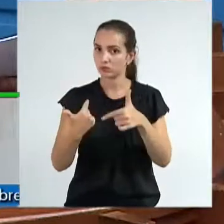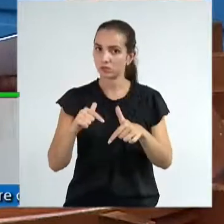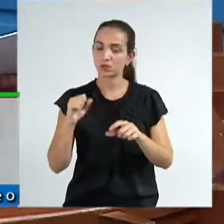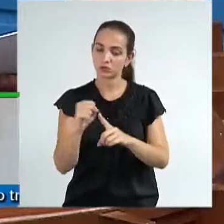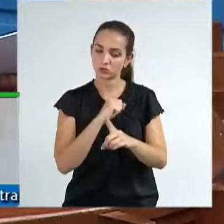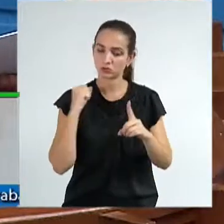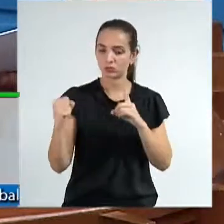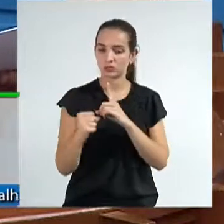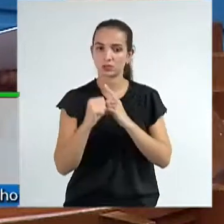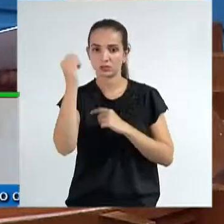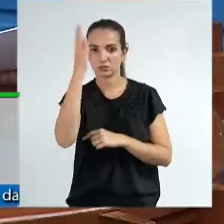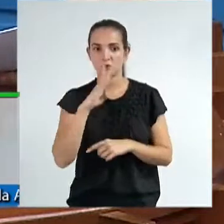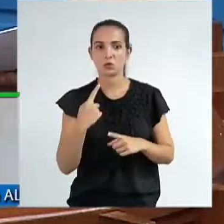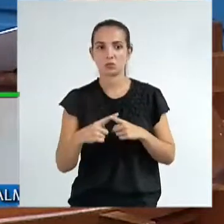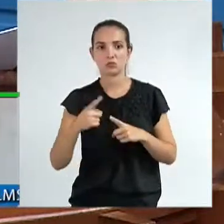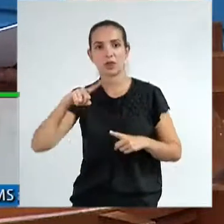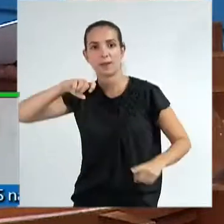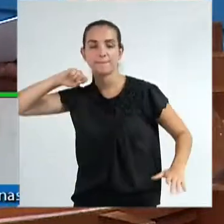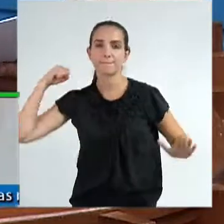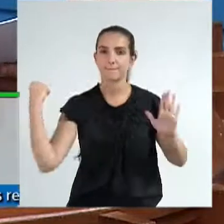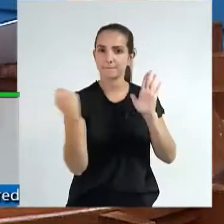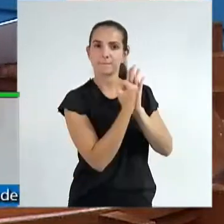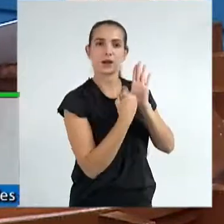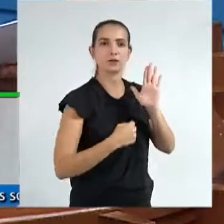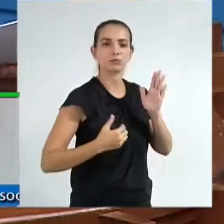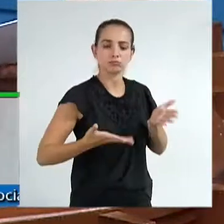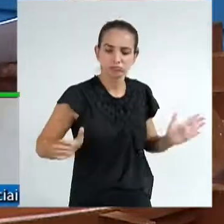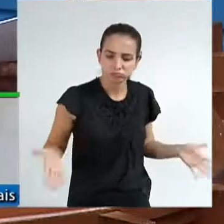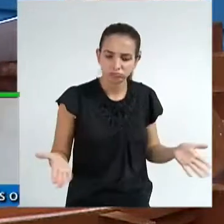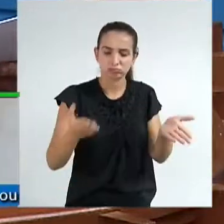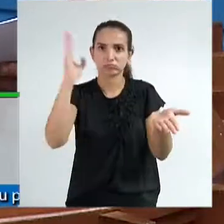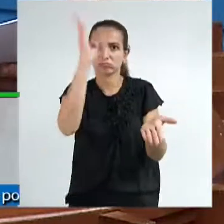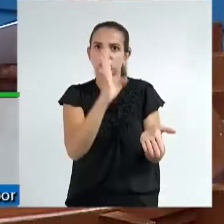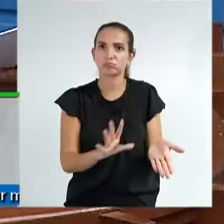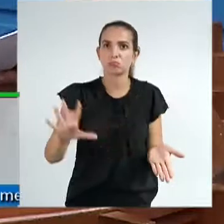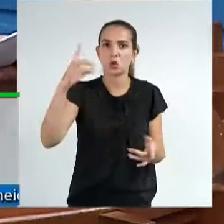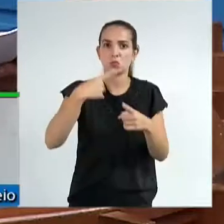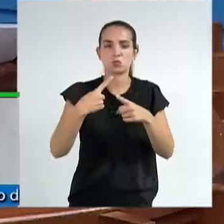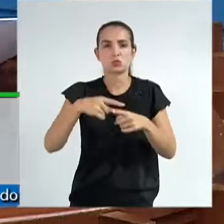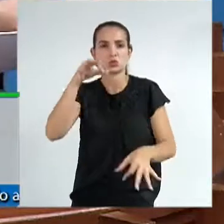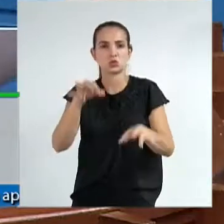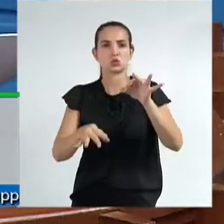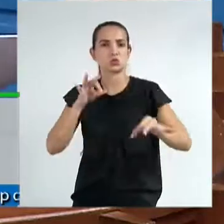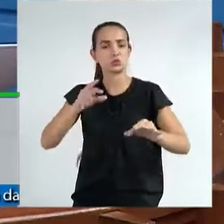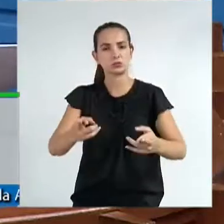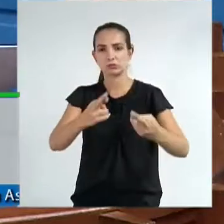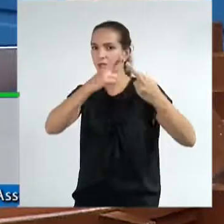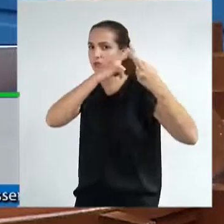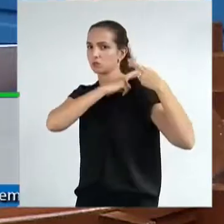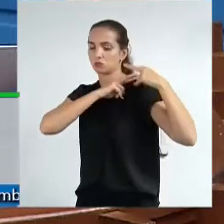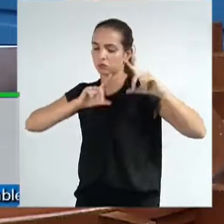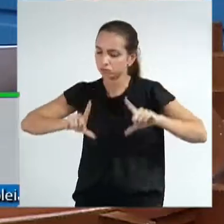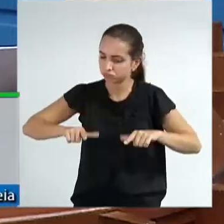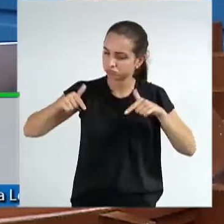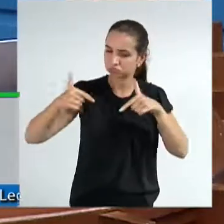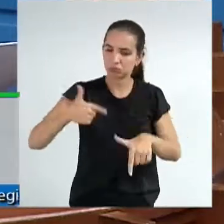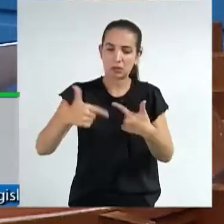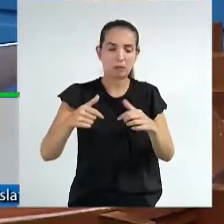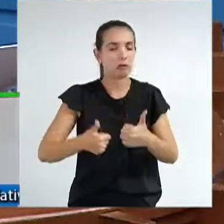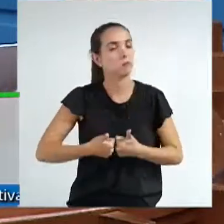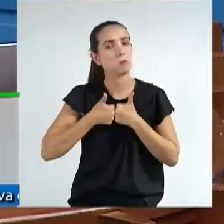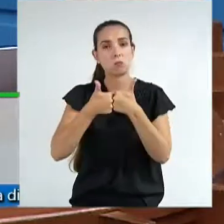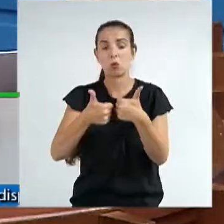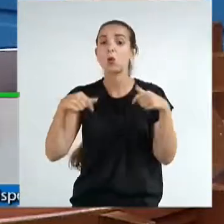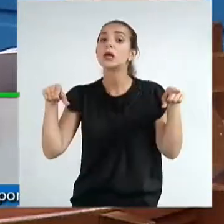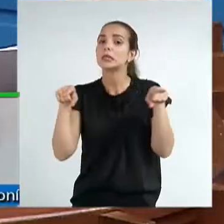lançado como símbolo nacional diante da sua atuação como juiz responsável e